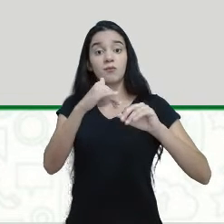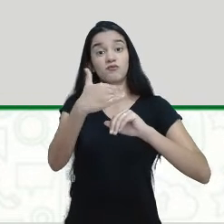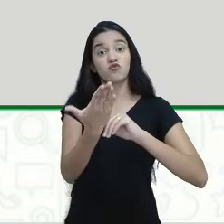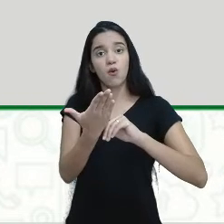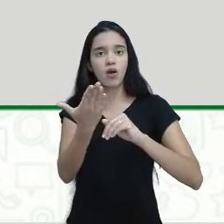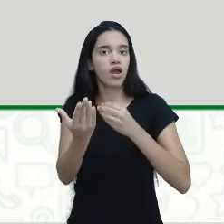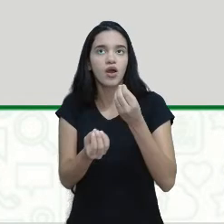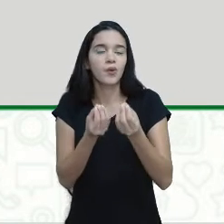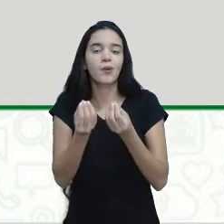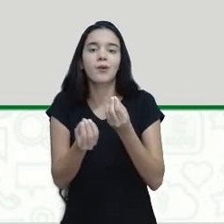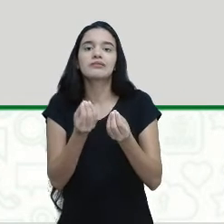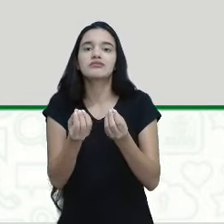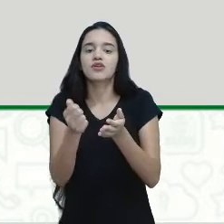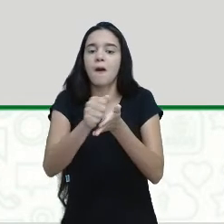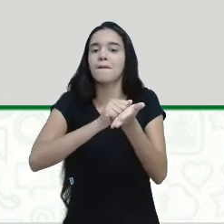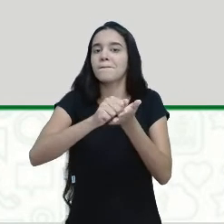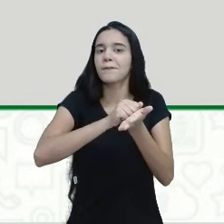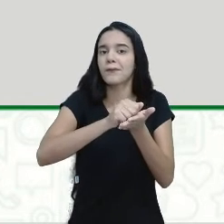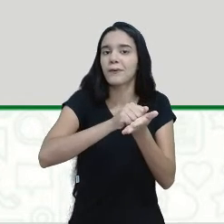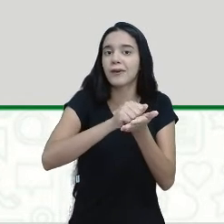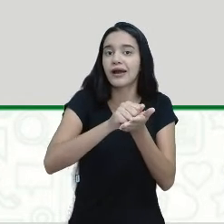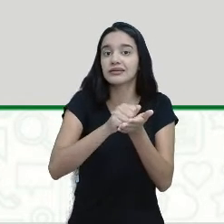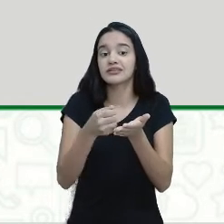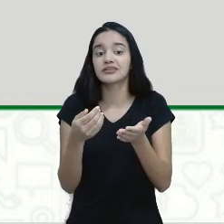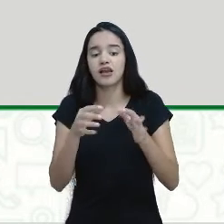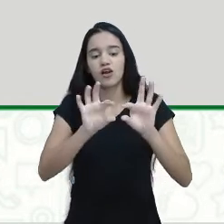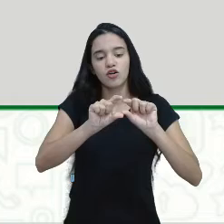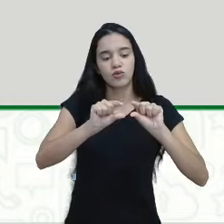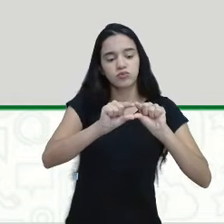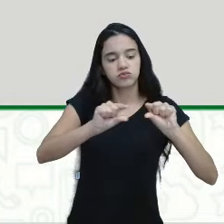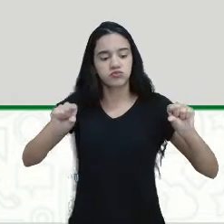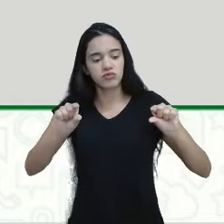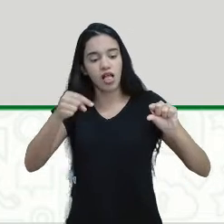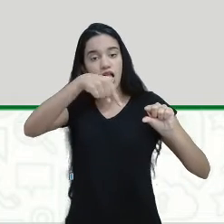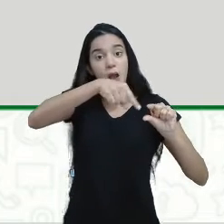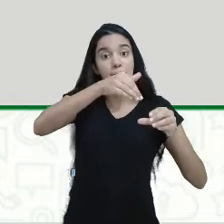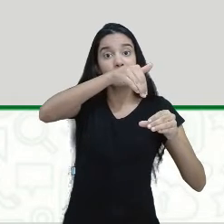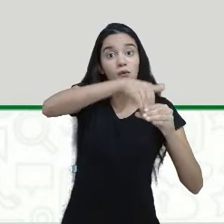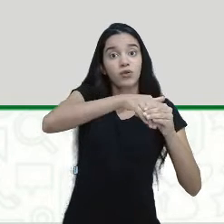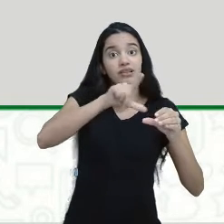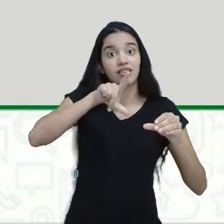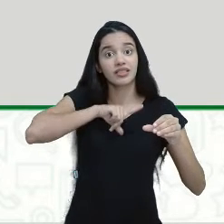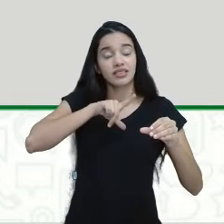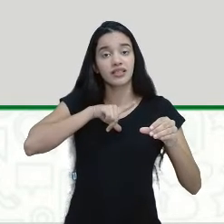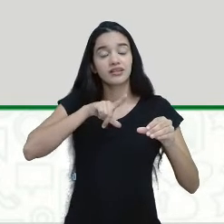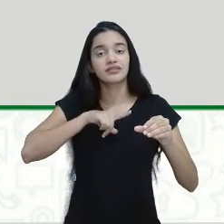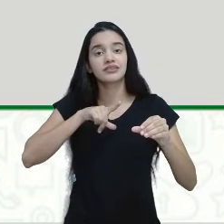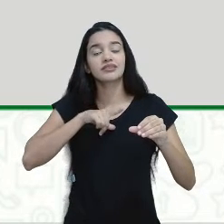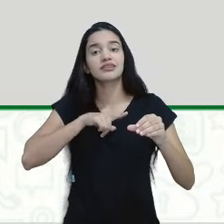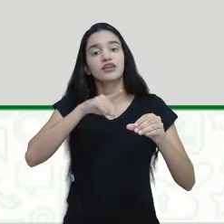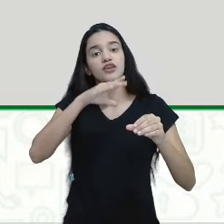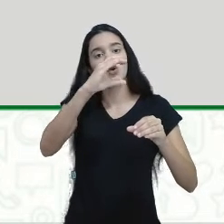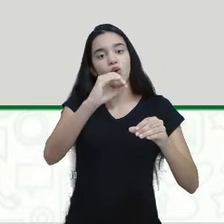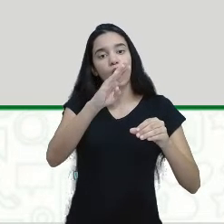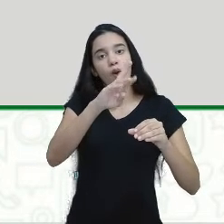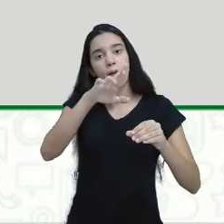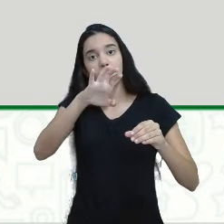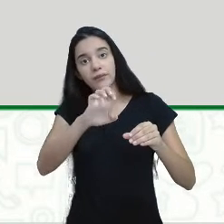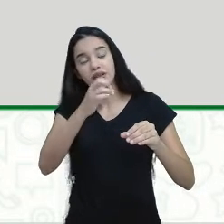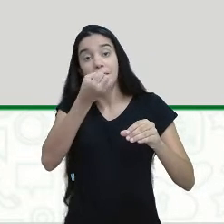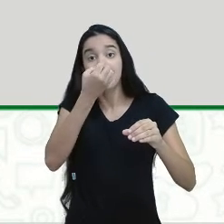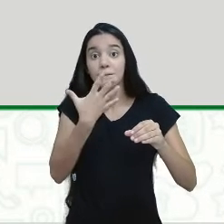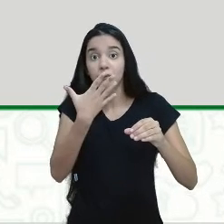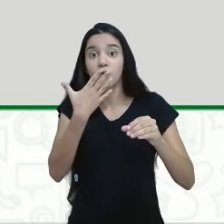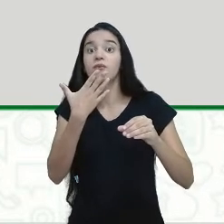é como se fosse uma borracha, por dentro é um fio de cobre. Por quê? O cobre é um bom condutor